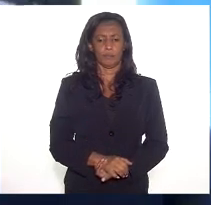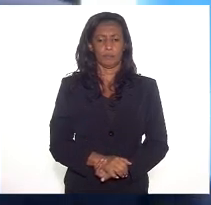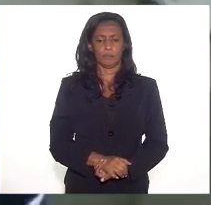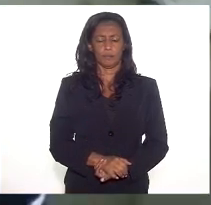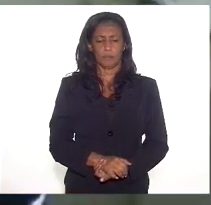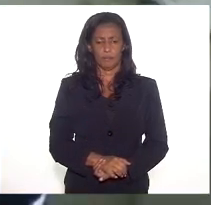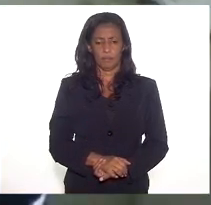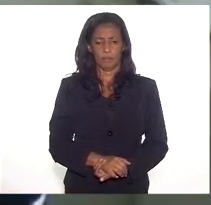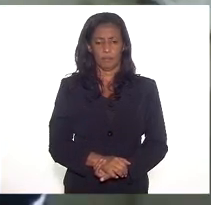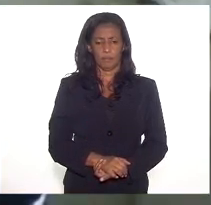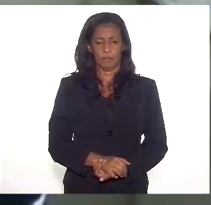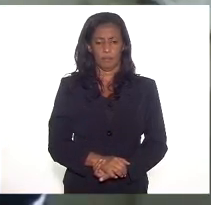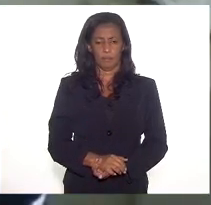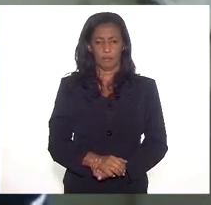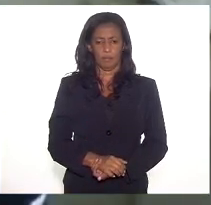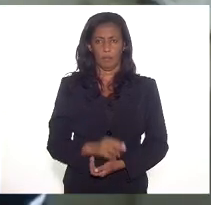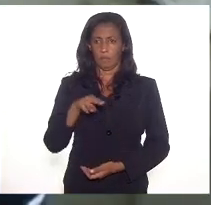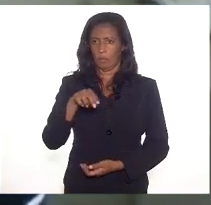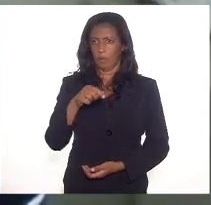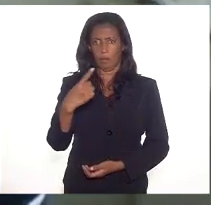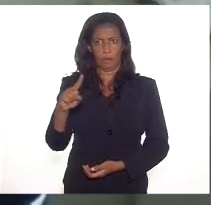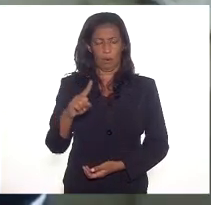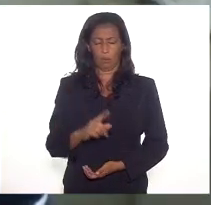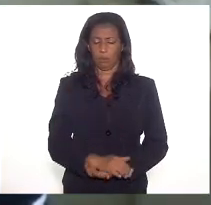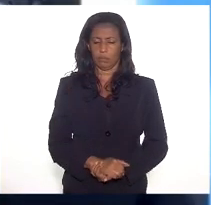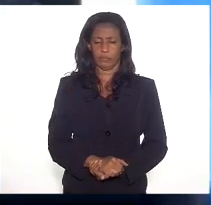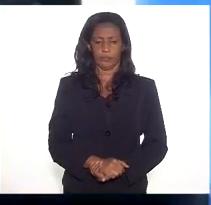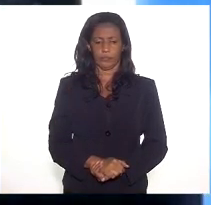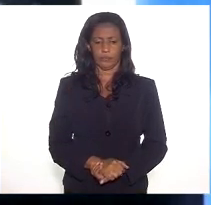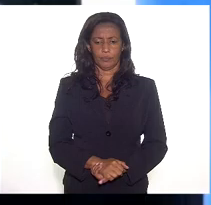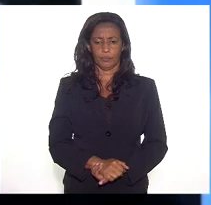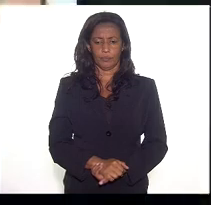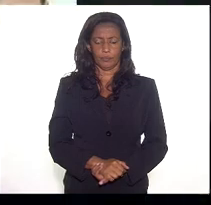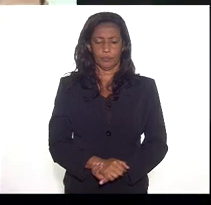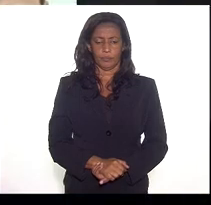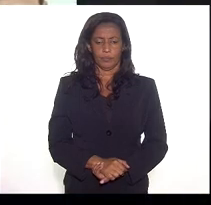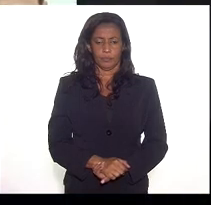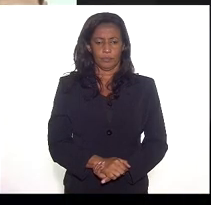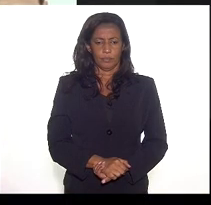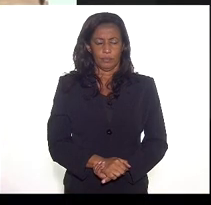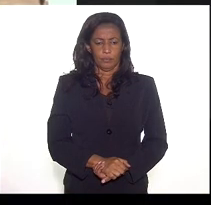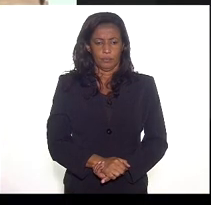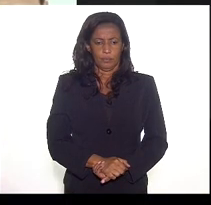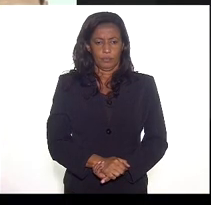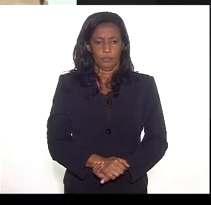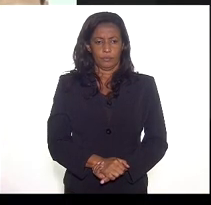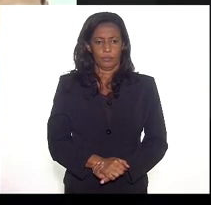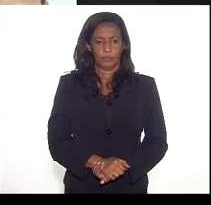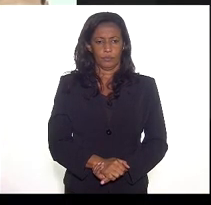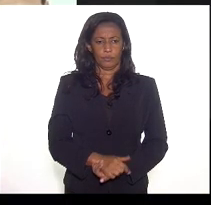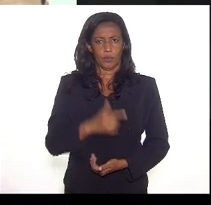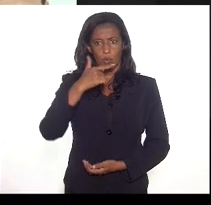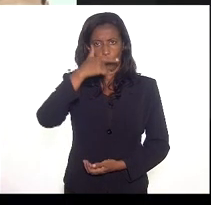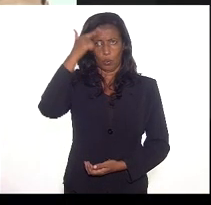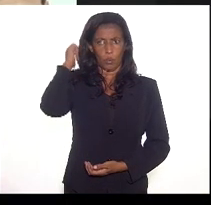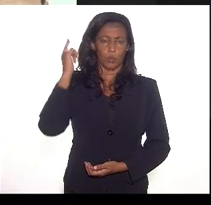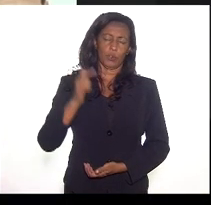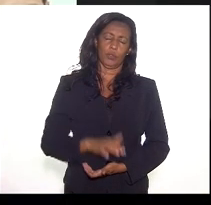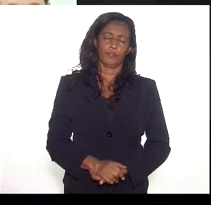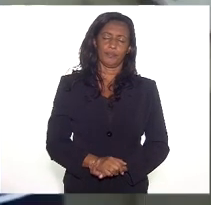Eu deputado Luiz Martins votou no grupo não. Está registrado. Deputado Luiz Paulo.